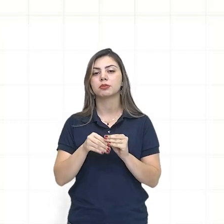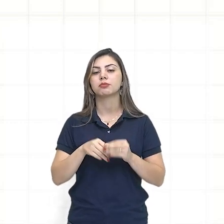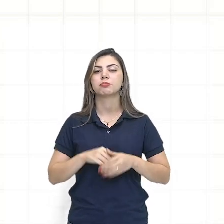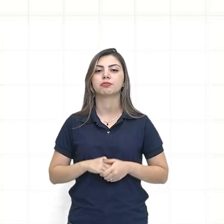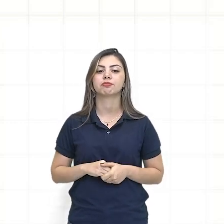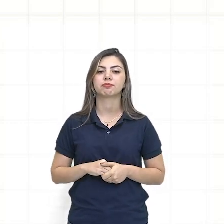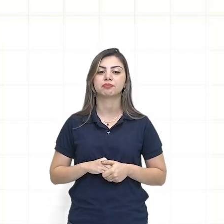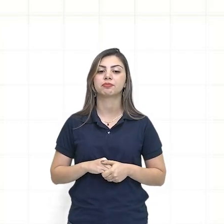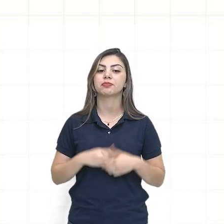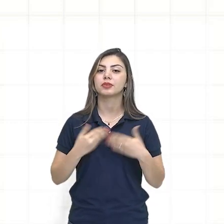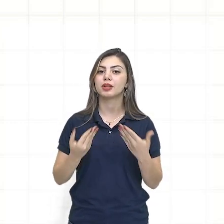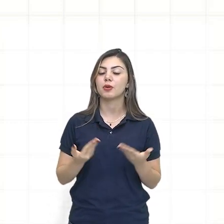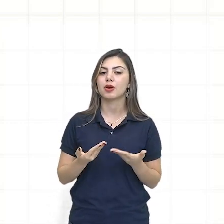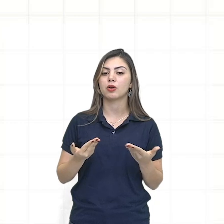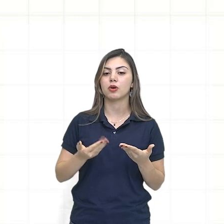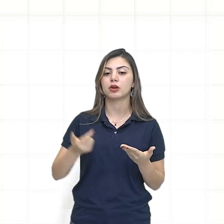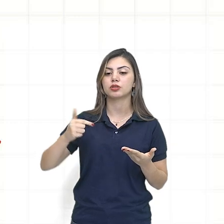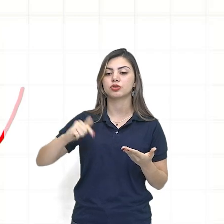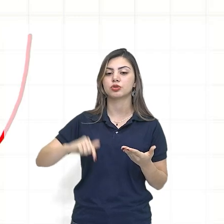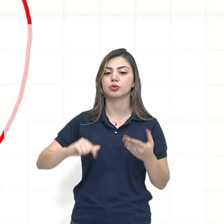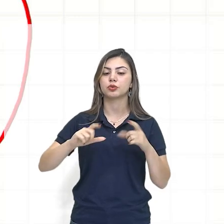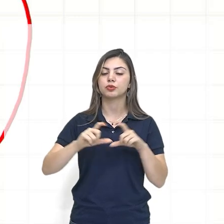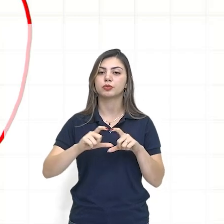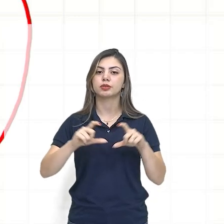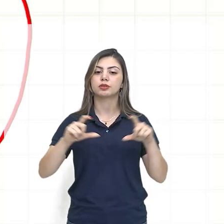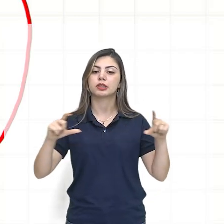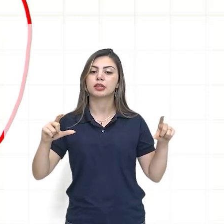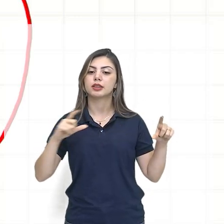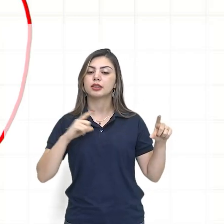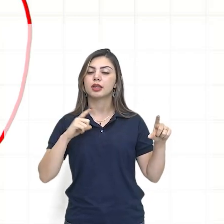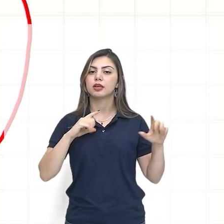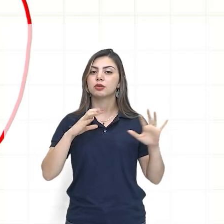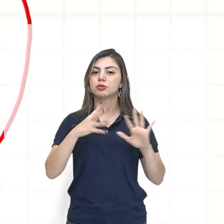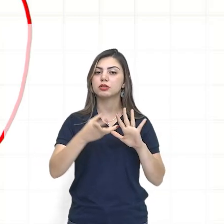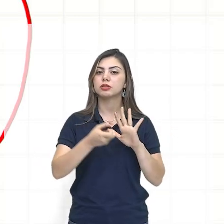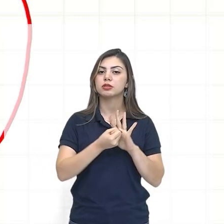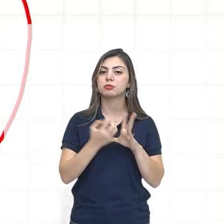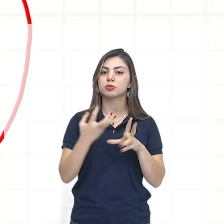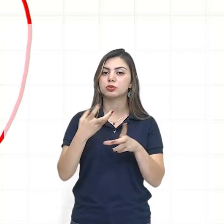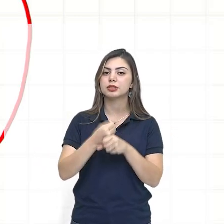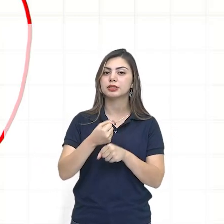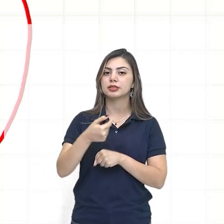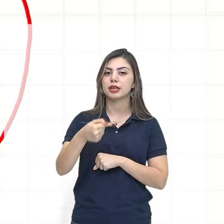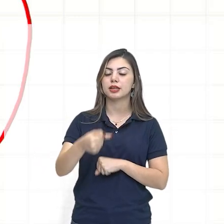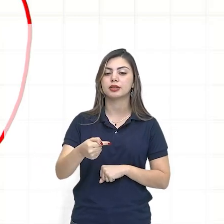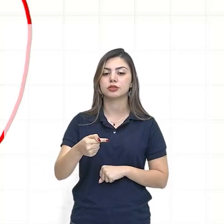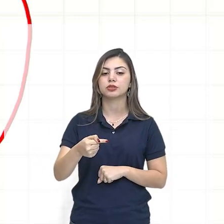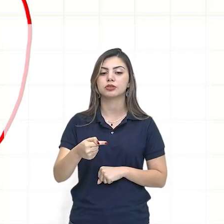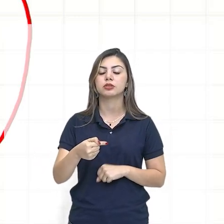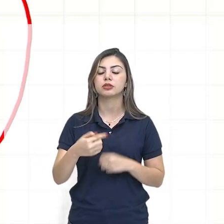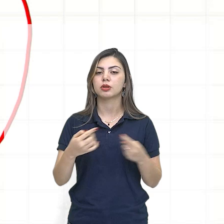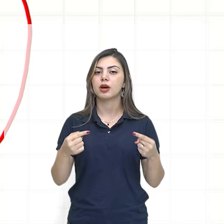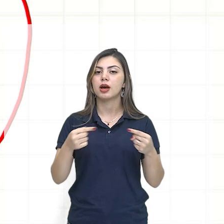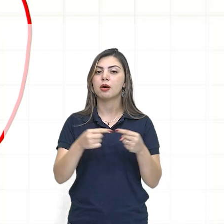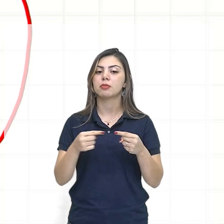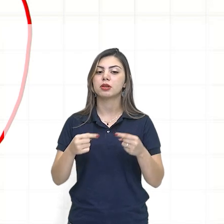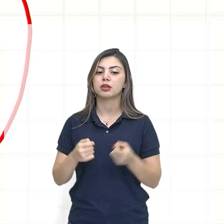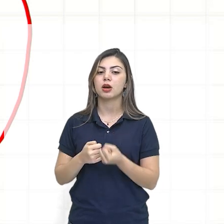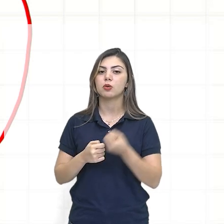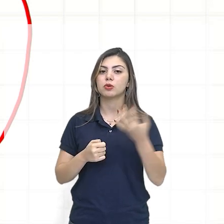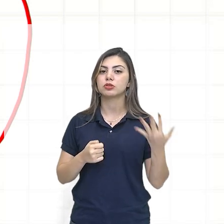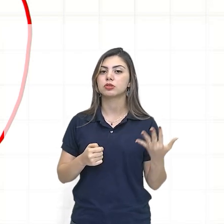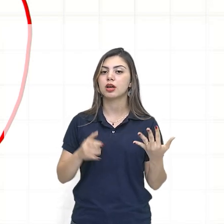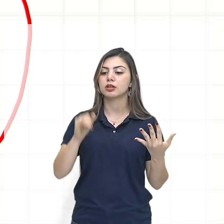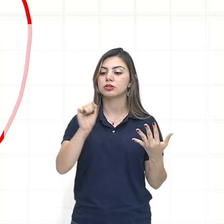Nós temos essa tabela, que ela é composta aqui pelos símbolos, 7 símbolos, e ela indica aqui, né,